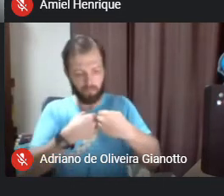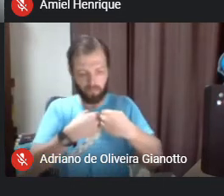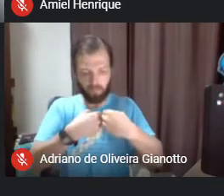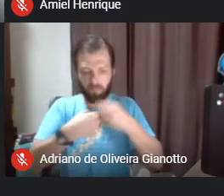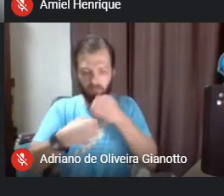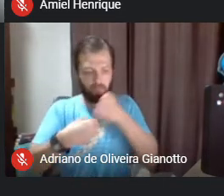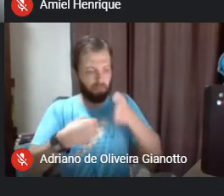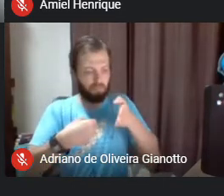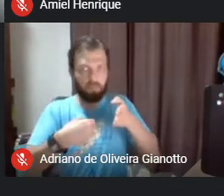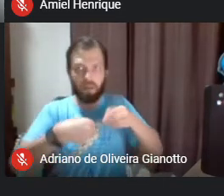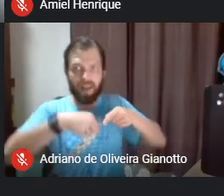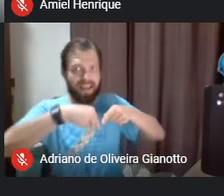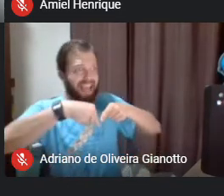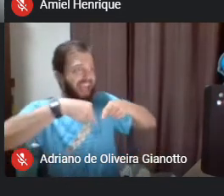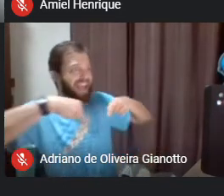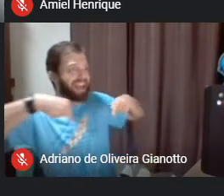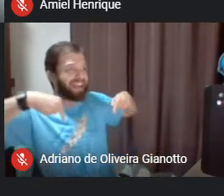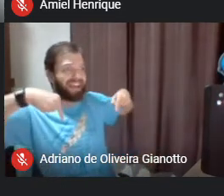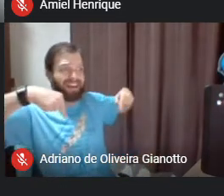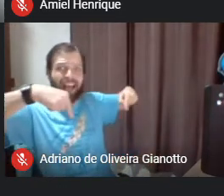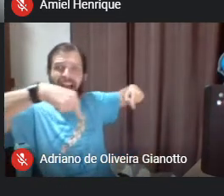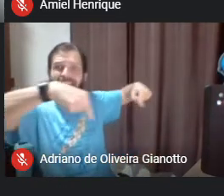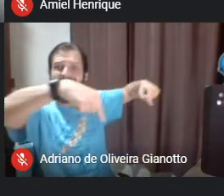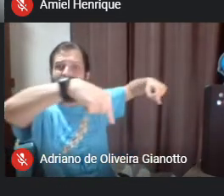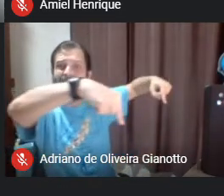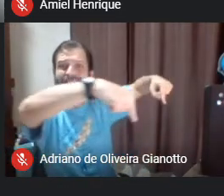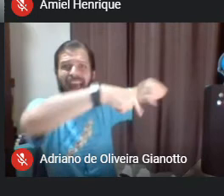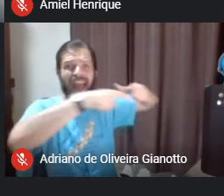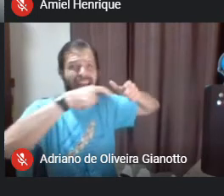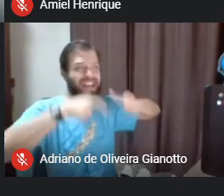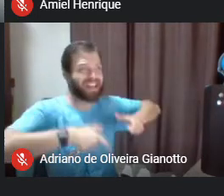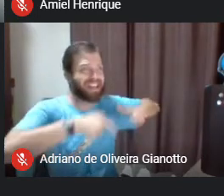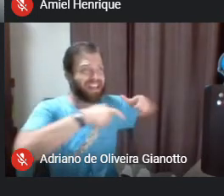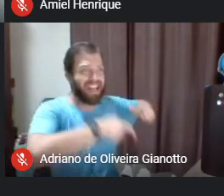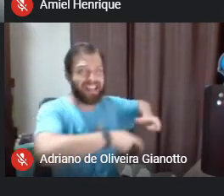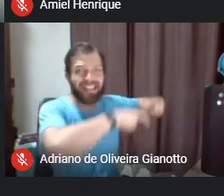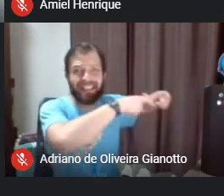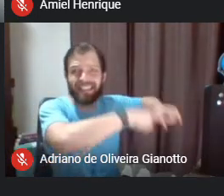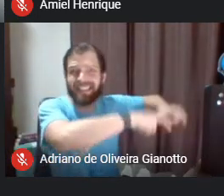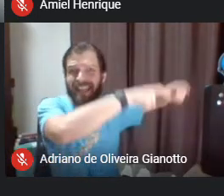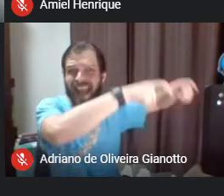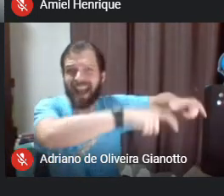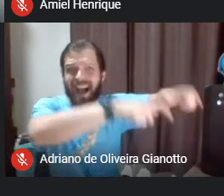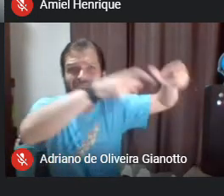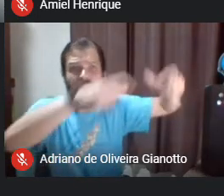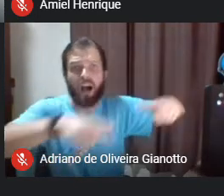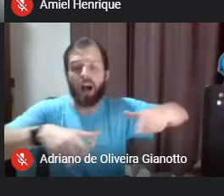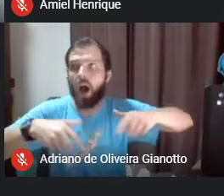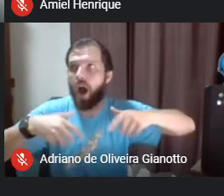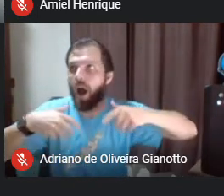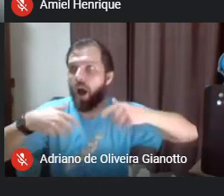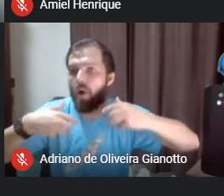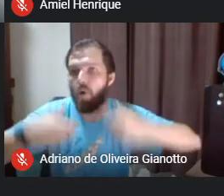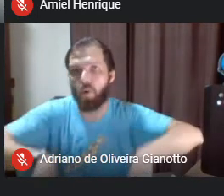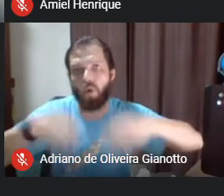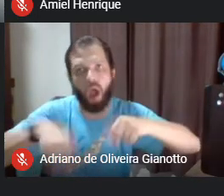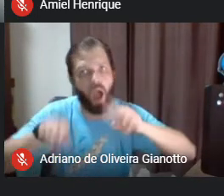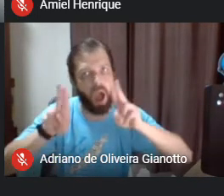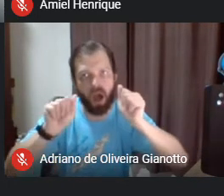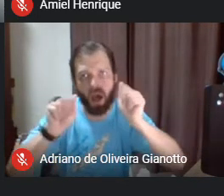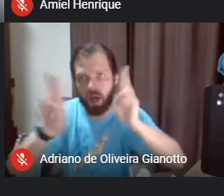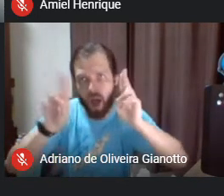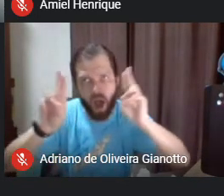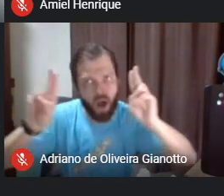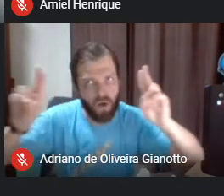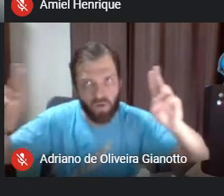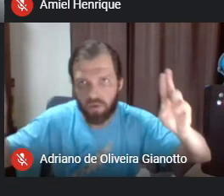bem em frente, coladinha à Casa Branca. Então, nós temos lá todo o espaço da Casa Branca ali,